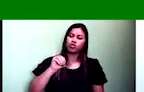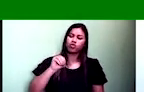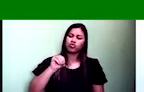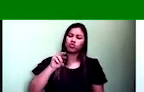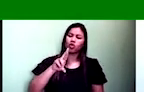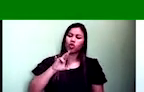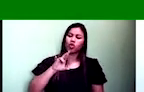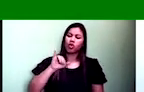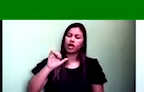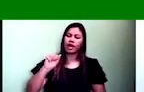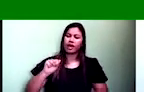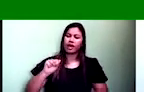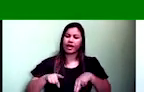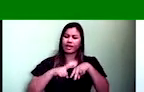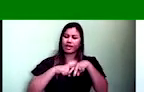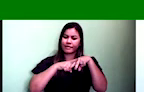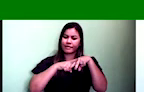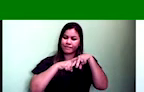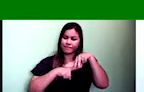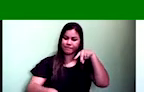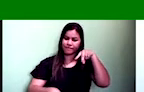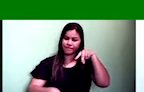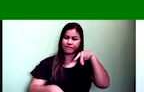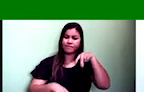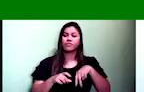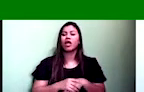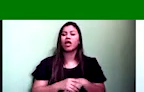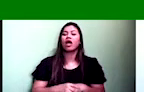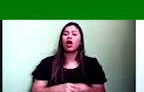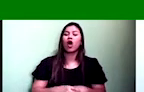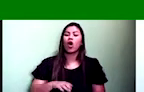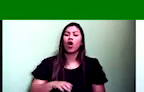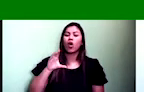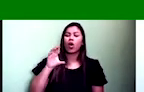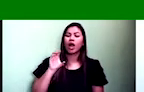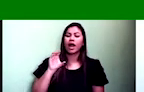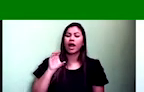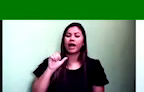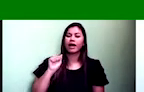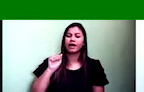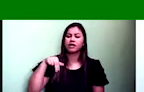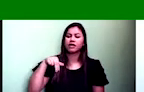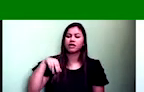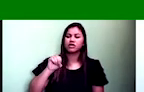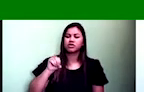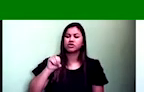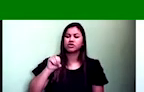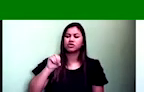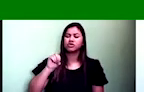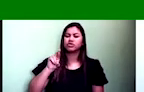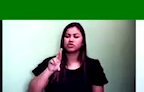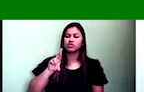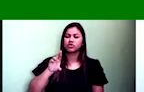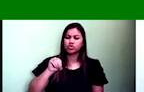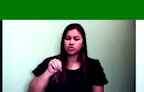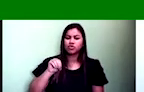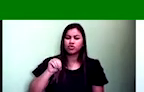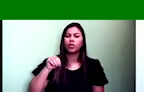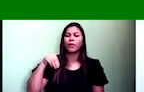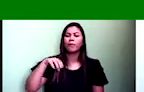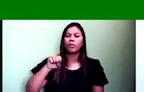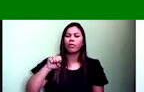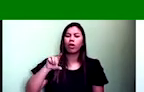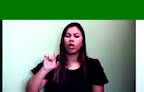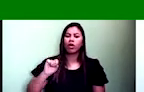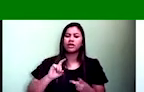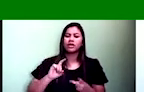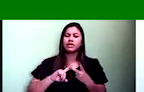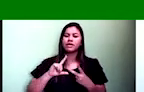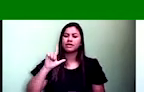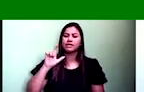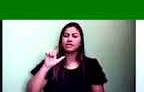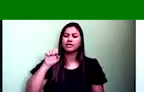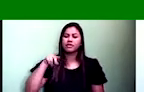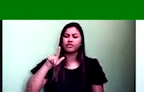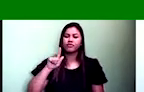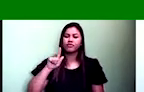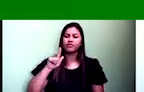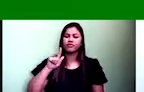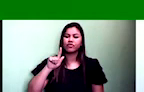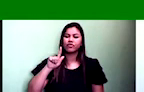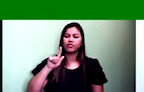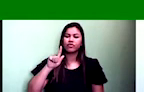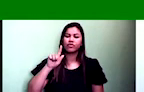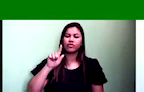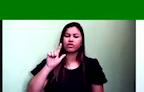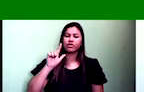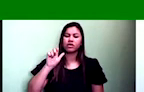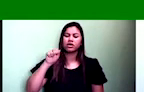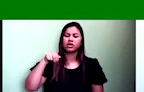mole e o linfogranuloma venéreo são mais raros, mas ainda acontecem. Das doenças